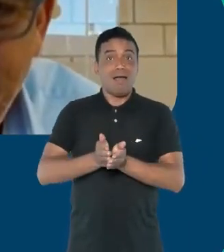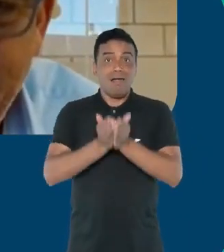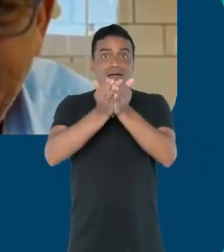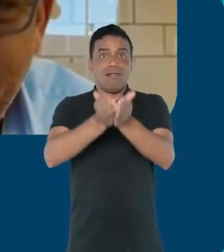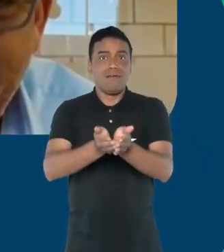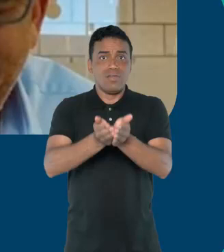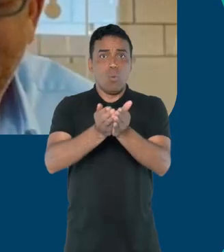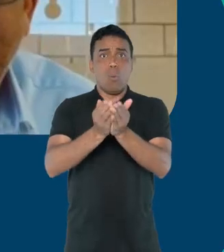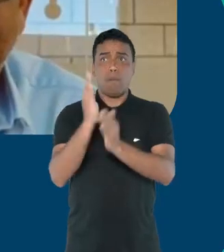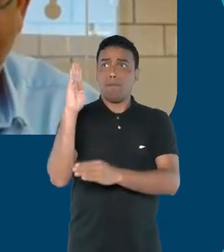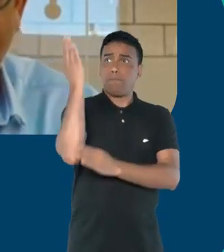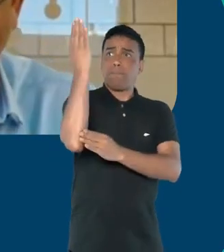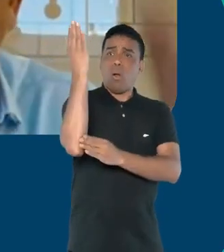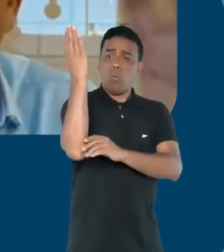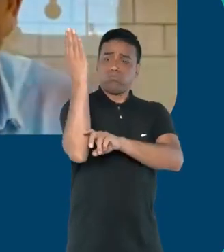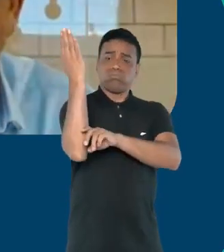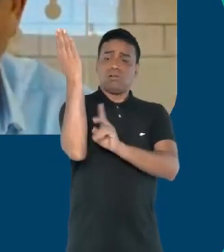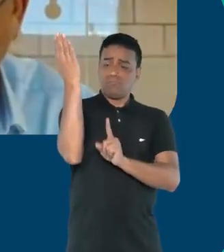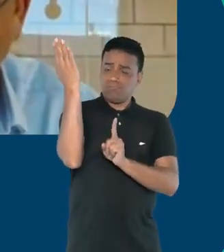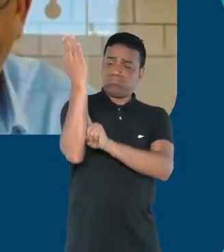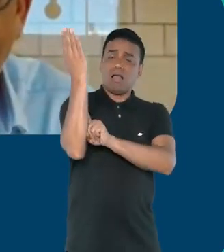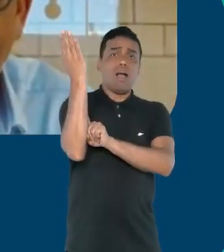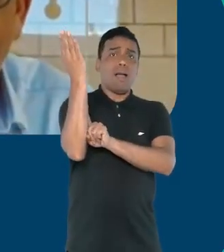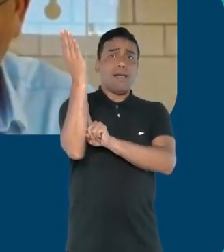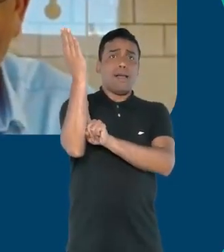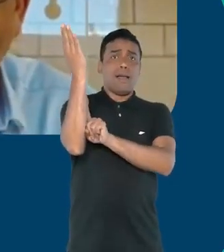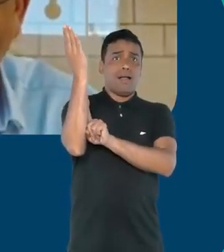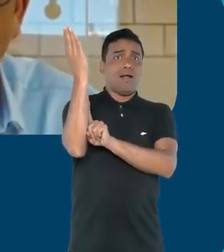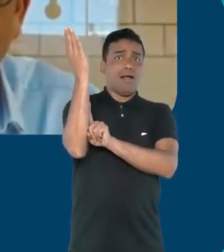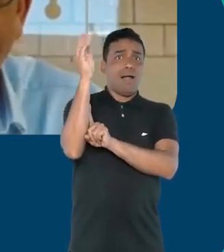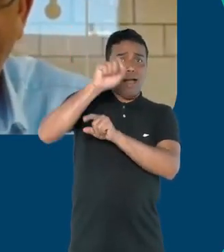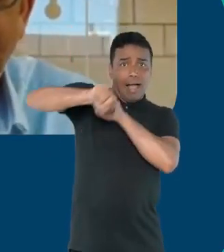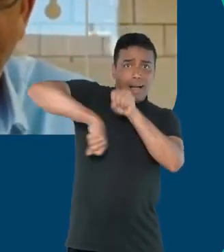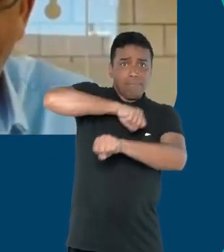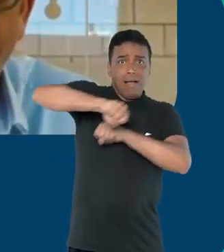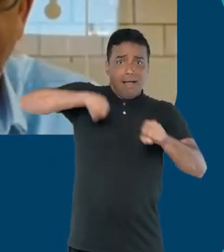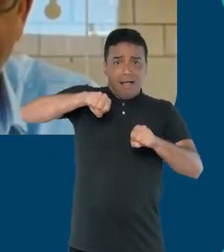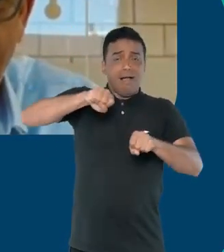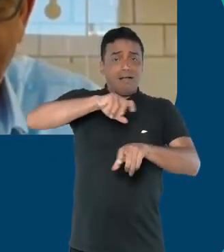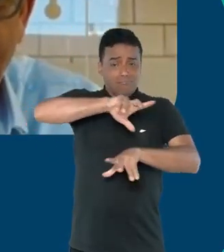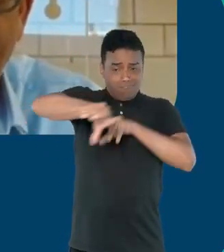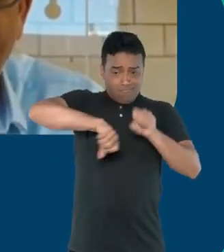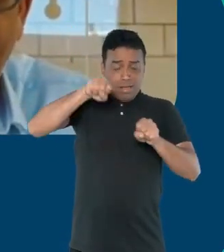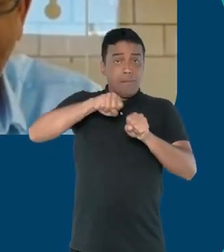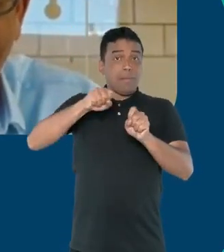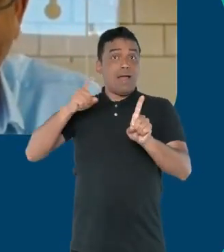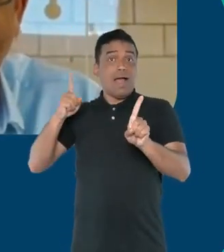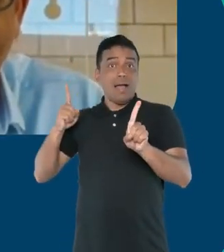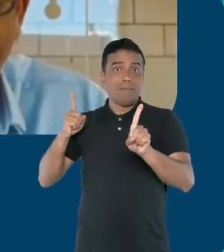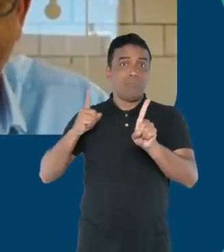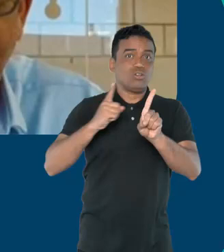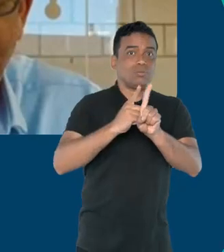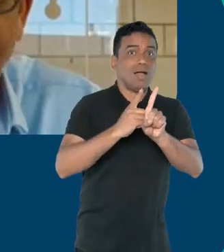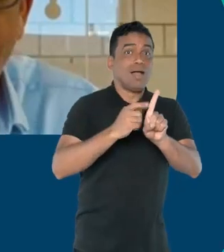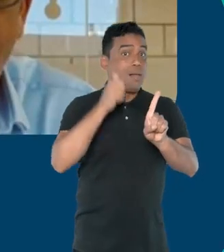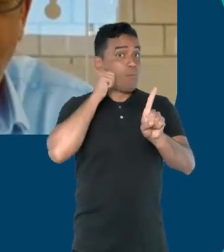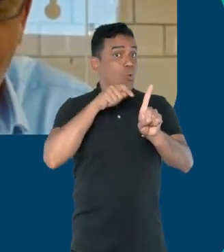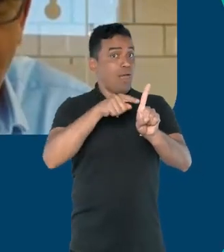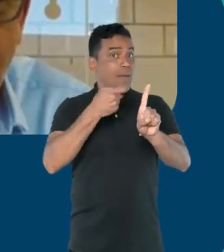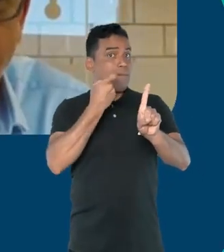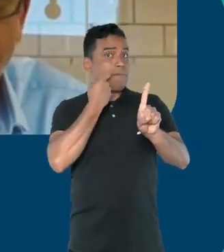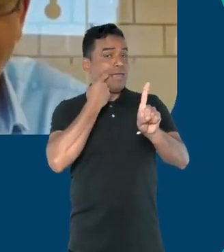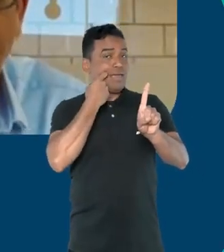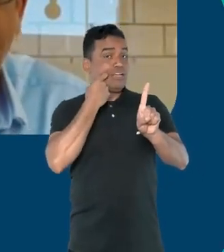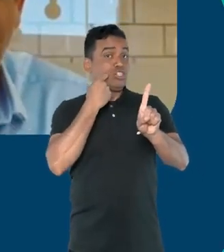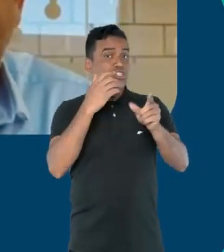navio, da embarcação, né? Para então poder se aproximar até as sereias, ouvir